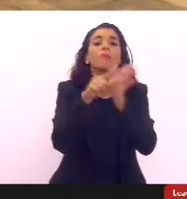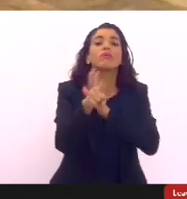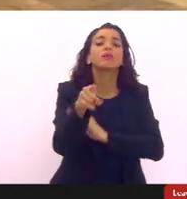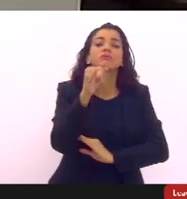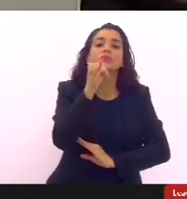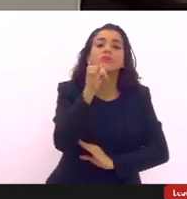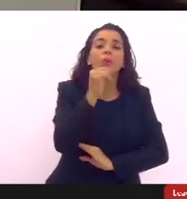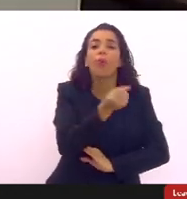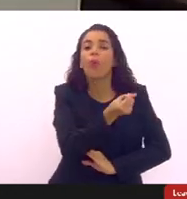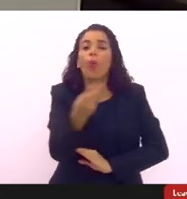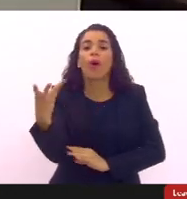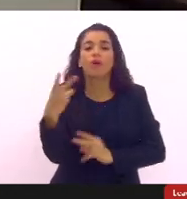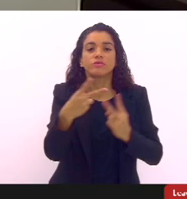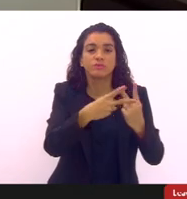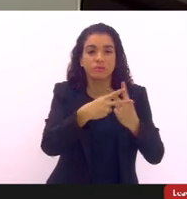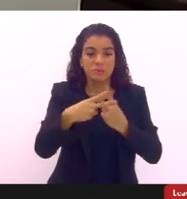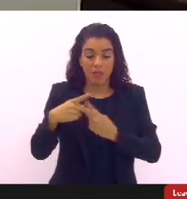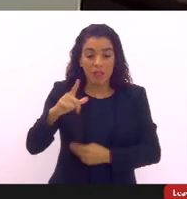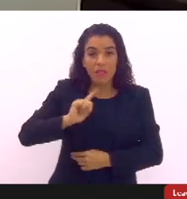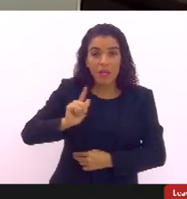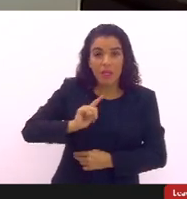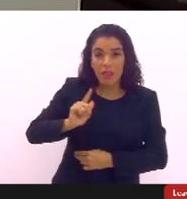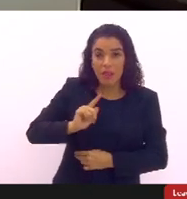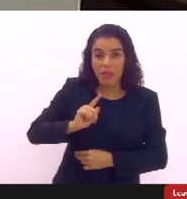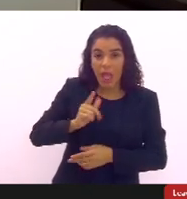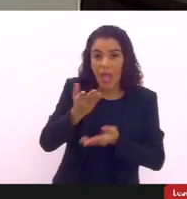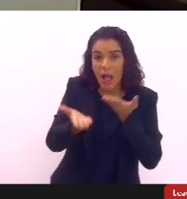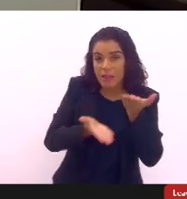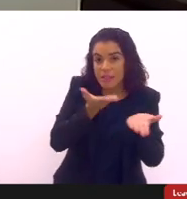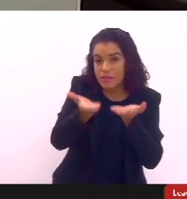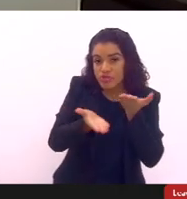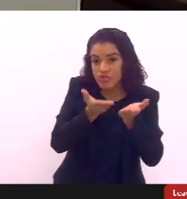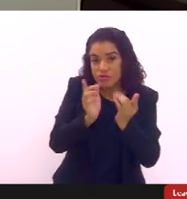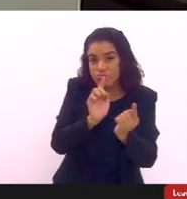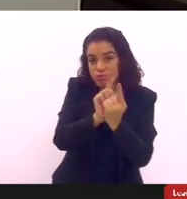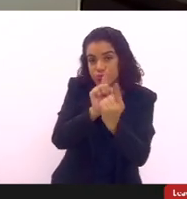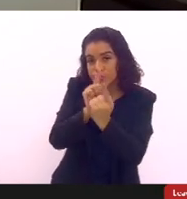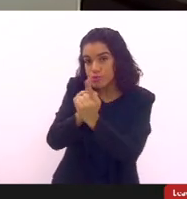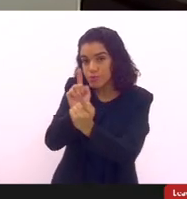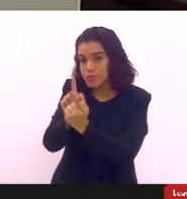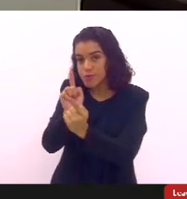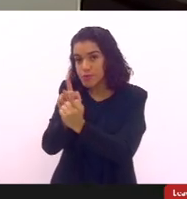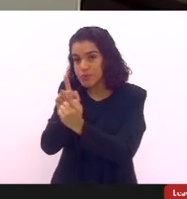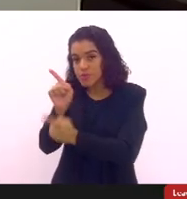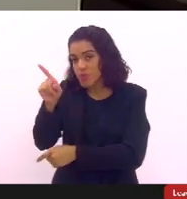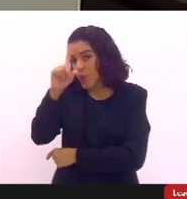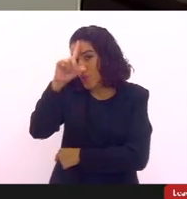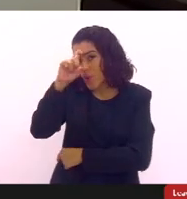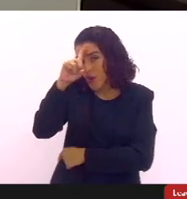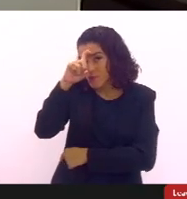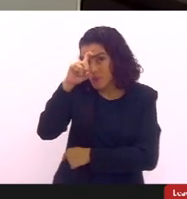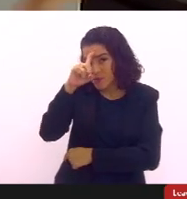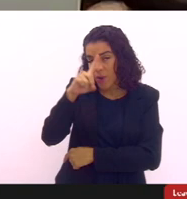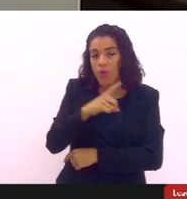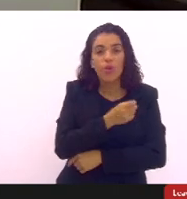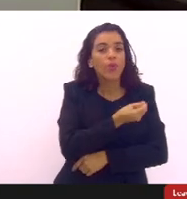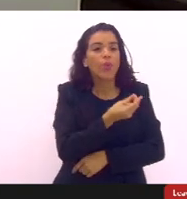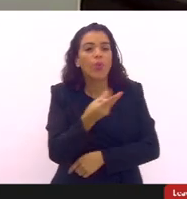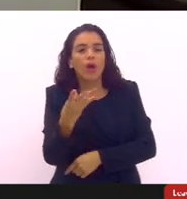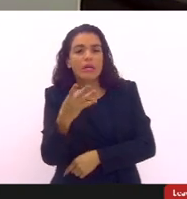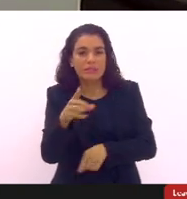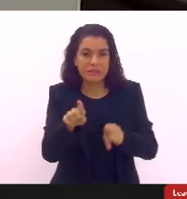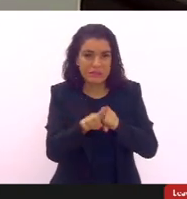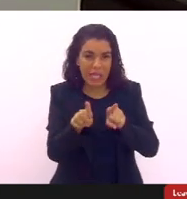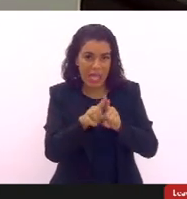agora quantos presos hoje são atendidos, né, no sanatório, e se a SEAP tem